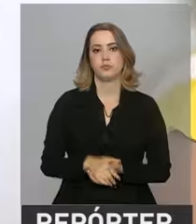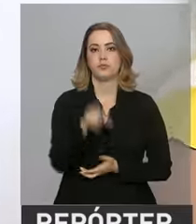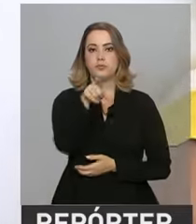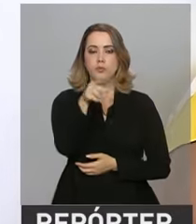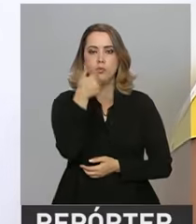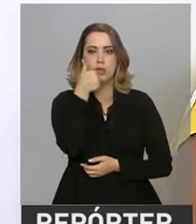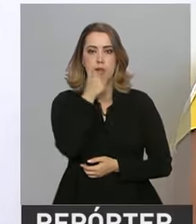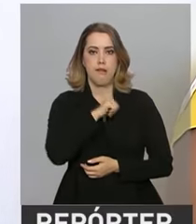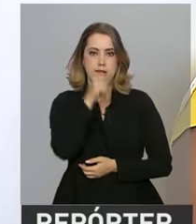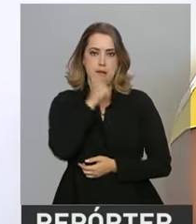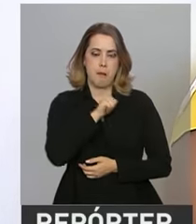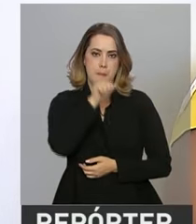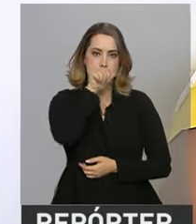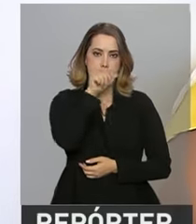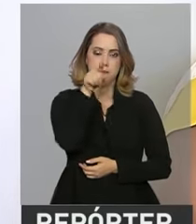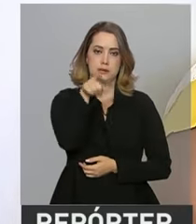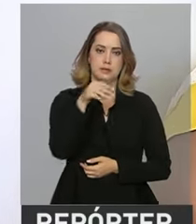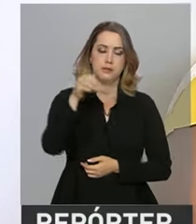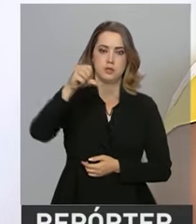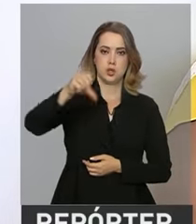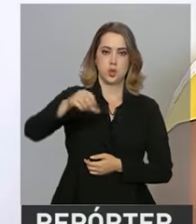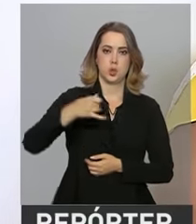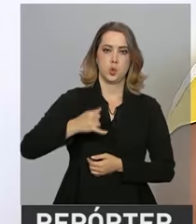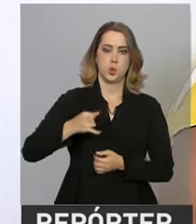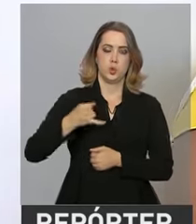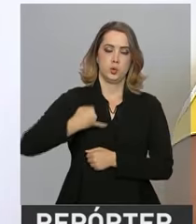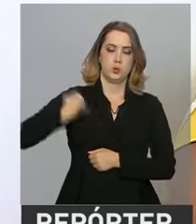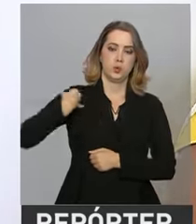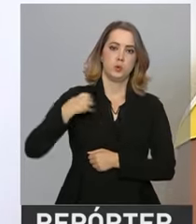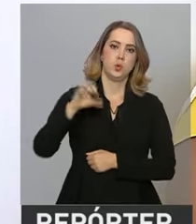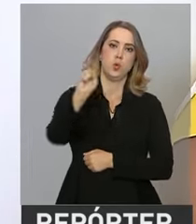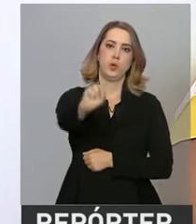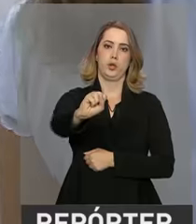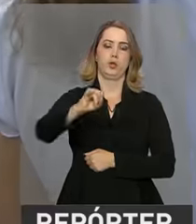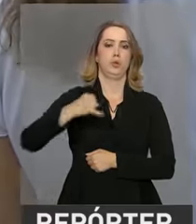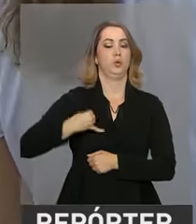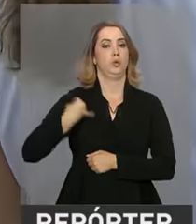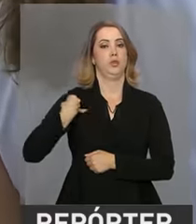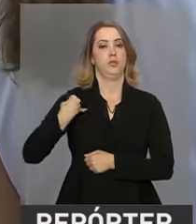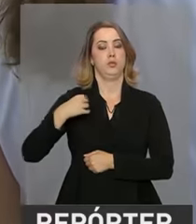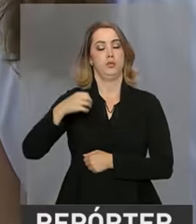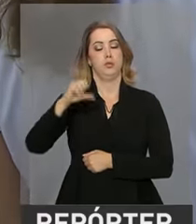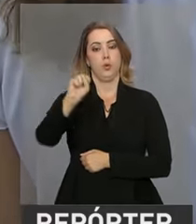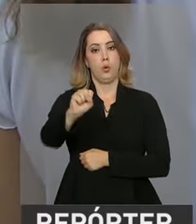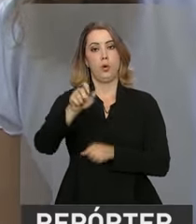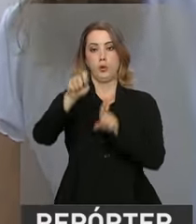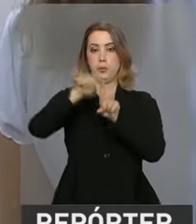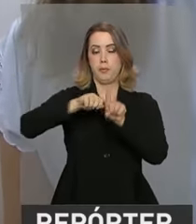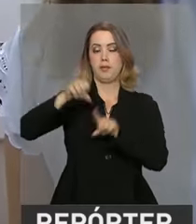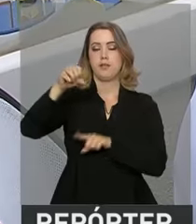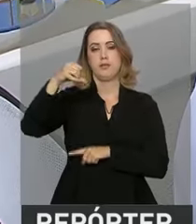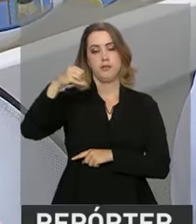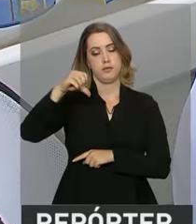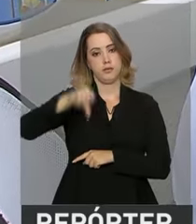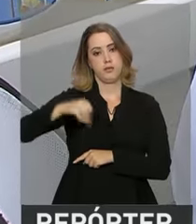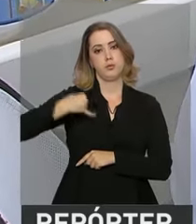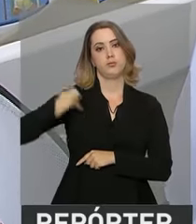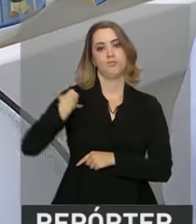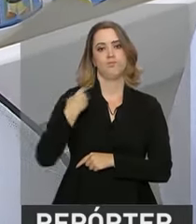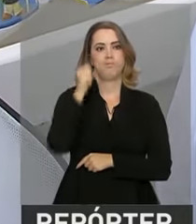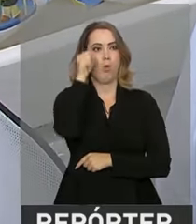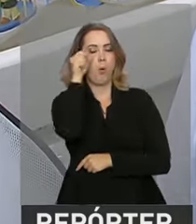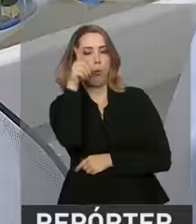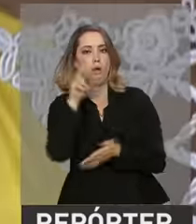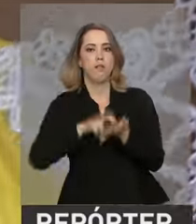Lidier, mãe de Ana Lídia com 9 meses e deer com 8 anos, acordou cedo para trazer as filhas ao